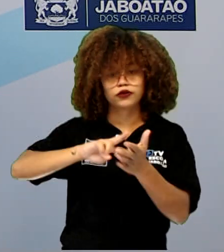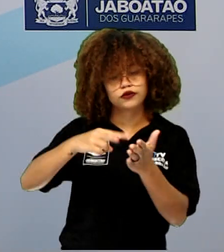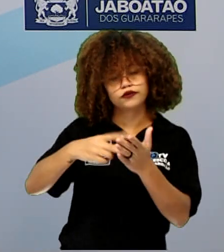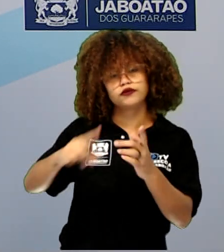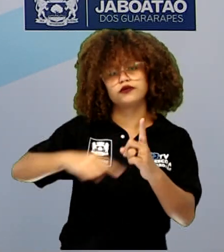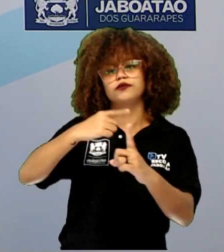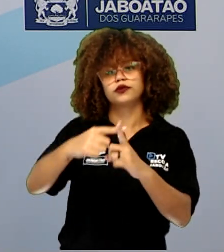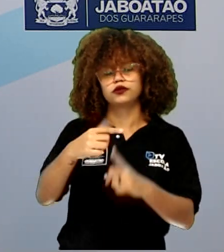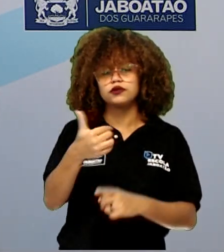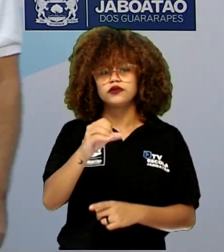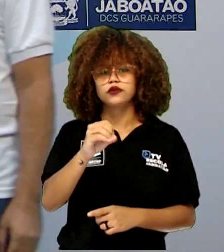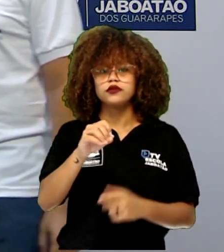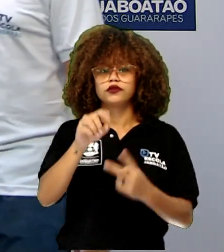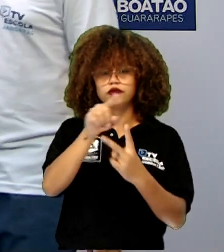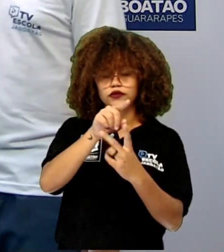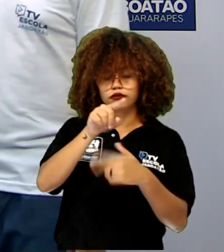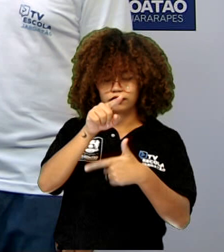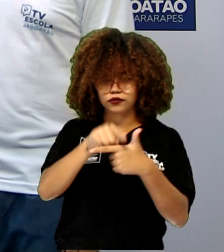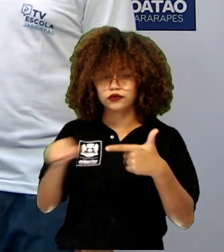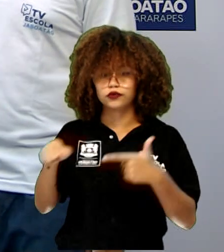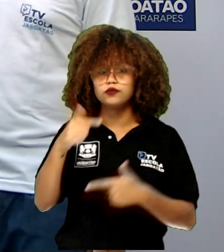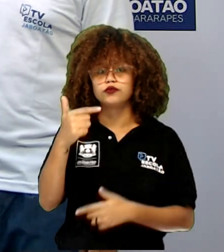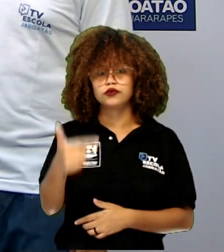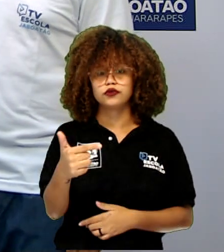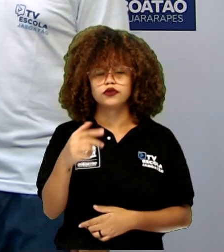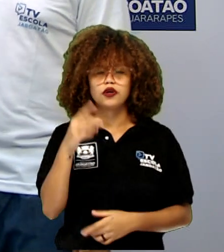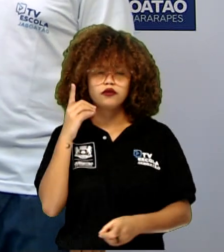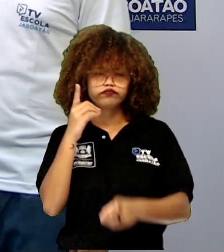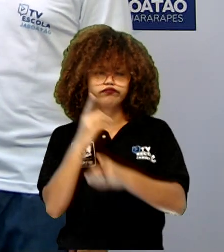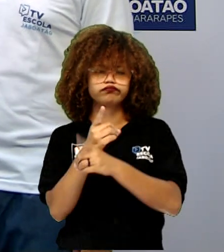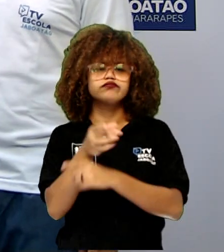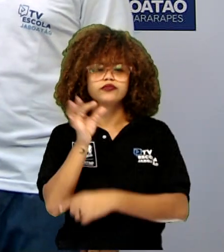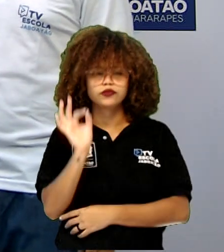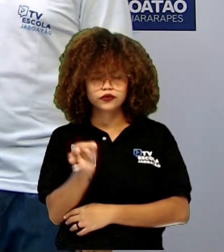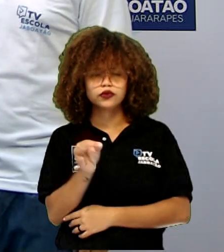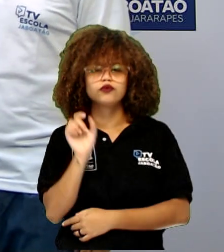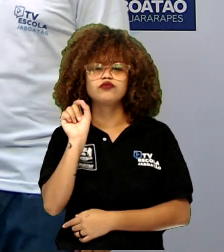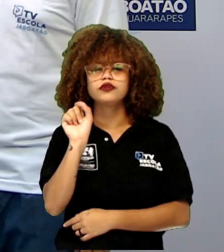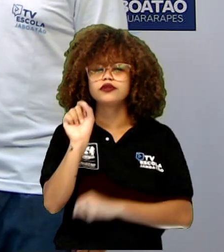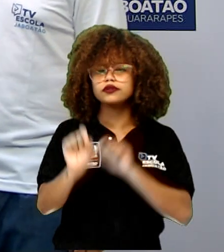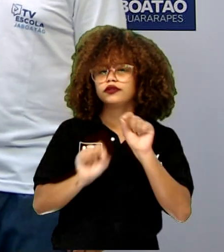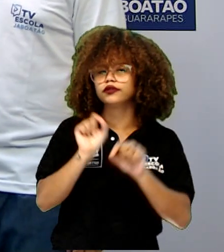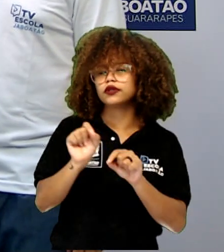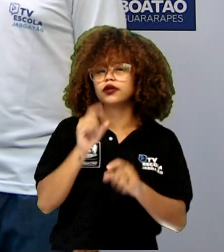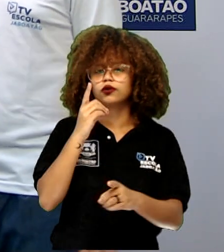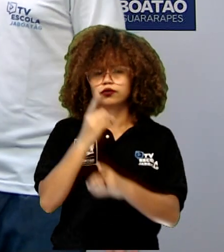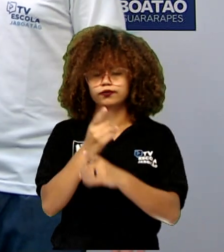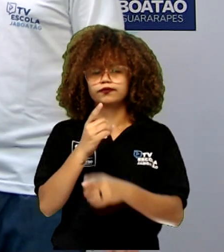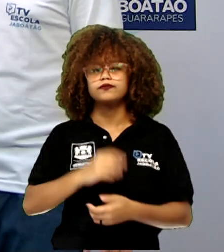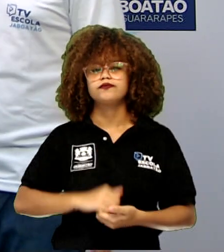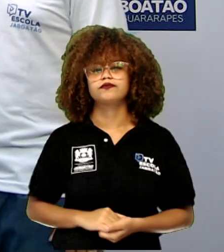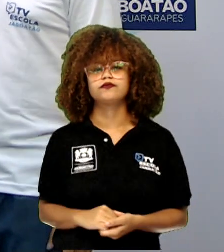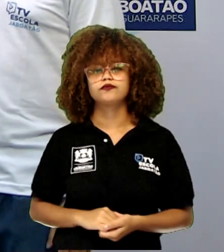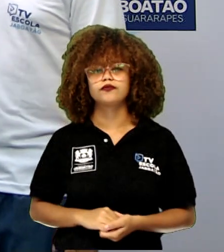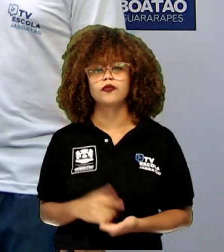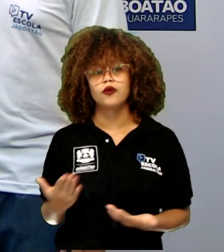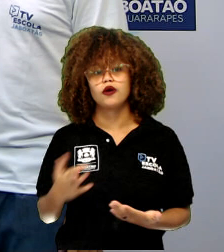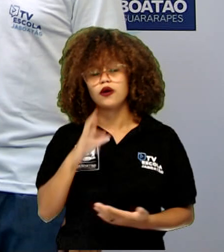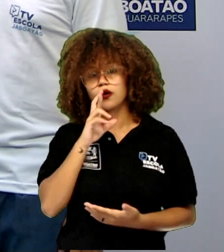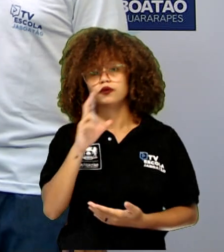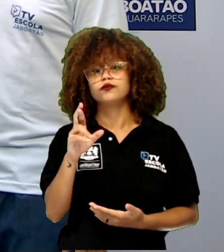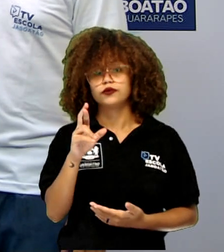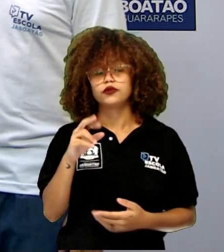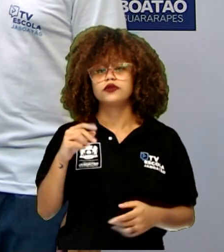10 / 2 eu vou encontrar exatamente o que eu tô o que eu tô querendo encontrar no caso